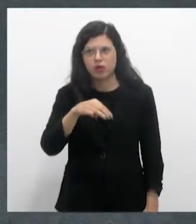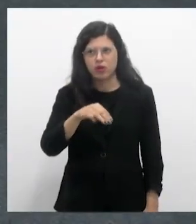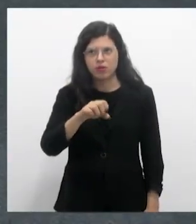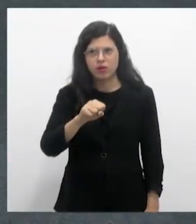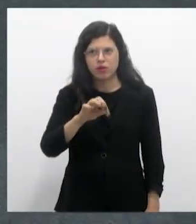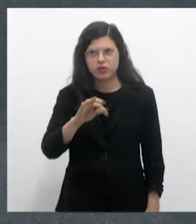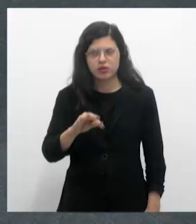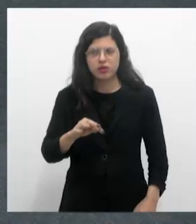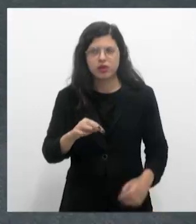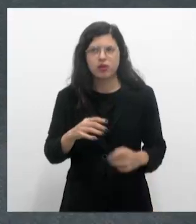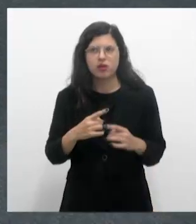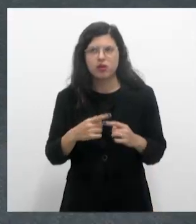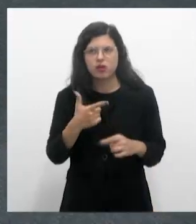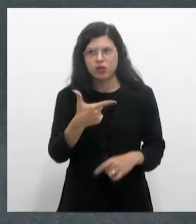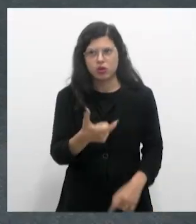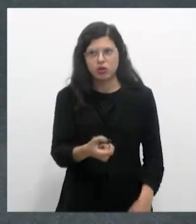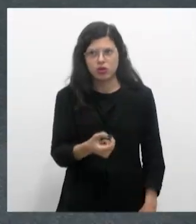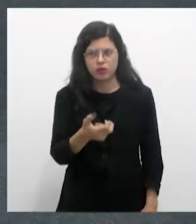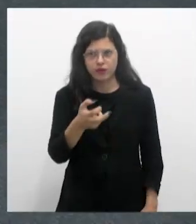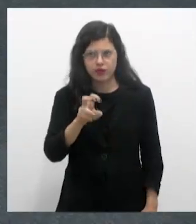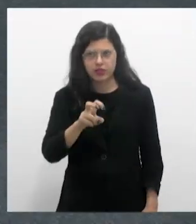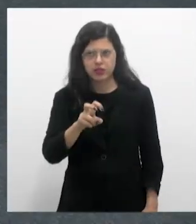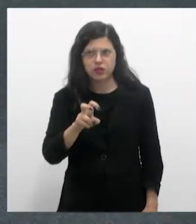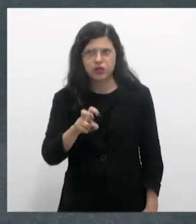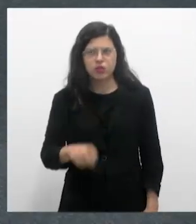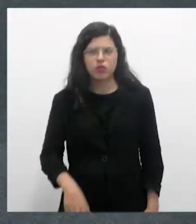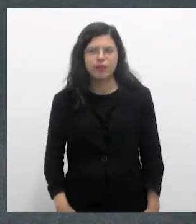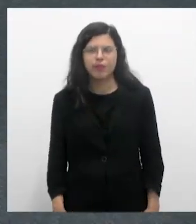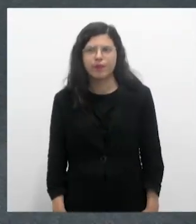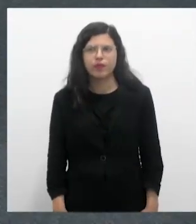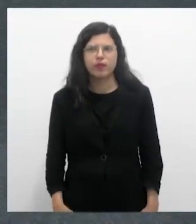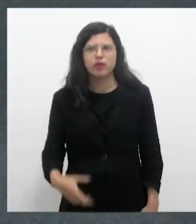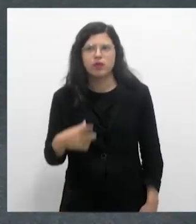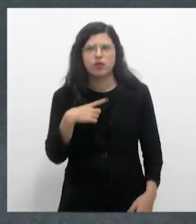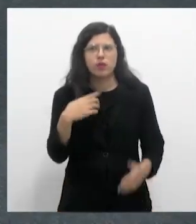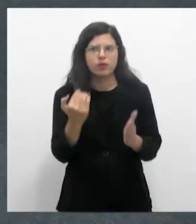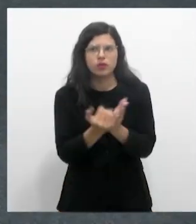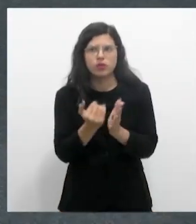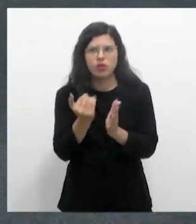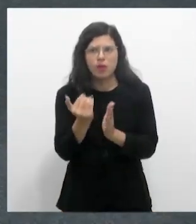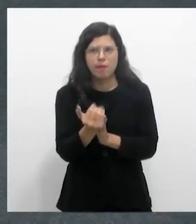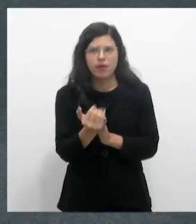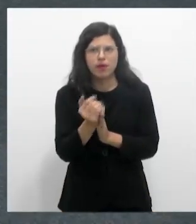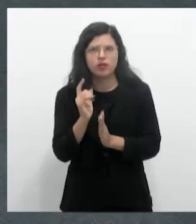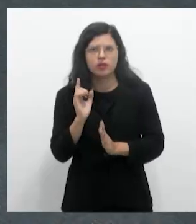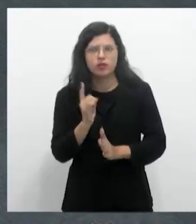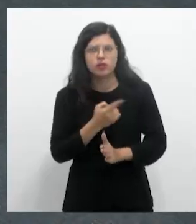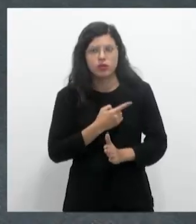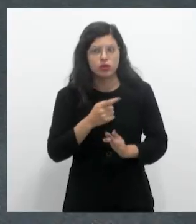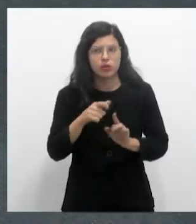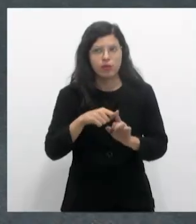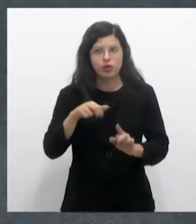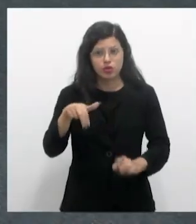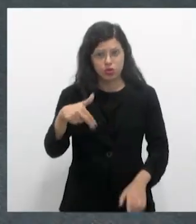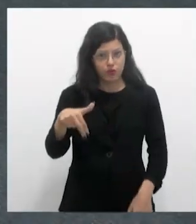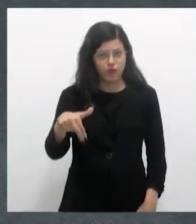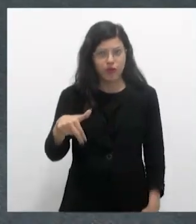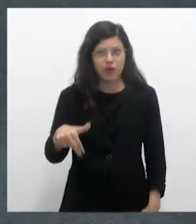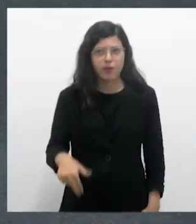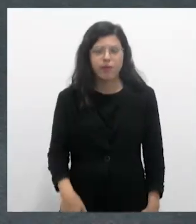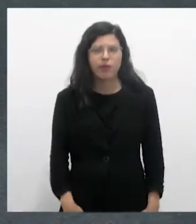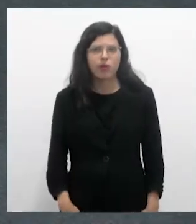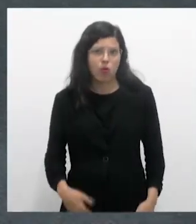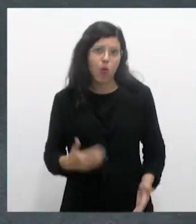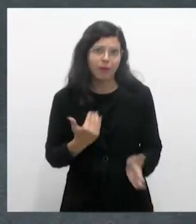terem uma ideia, em 2025, nós temos o aumento, e nós ainda estamos em novembro, entrando